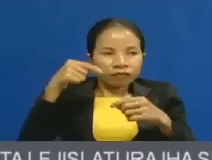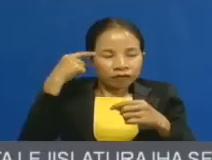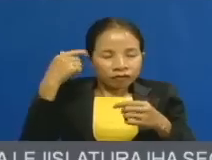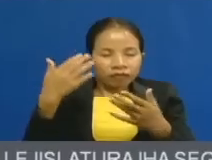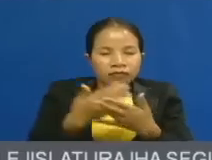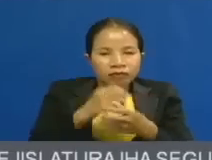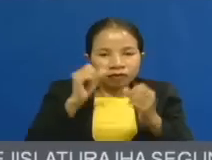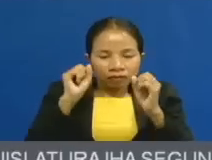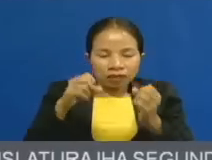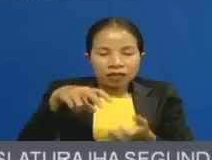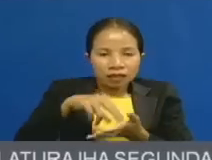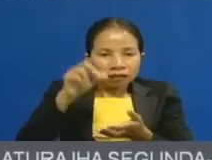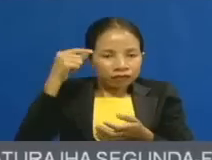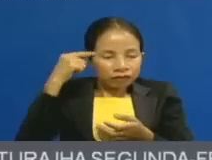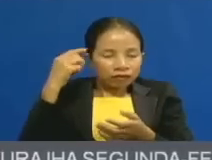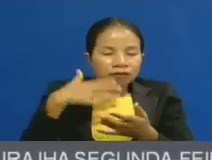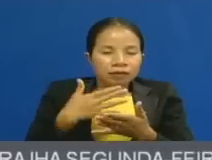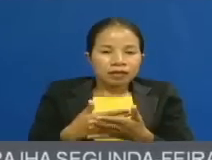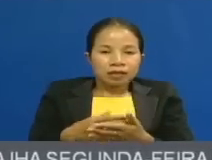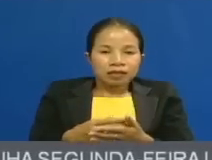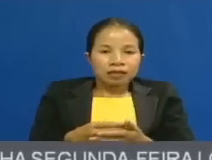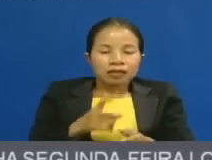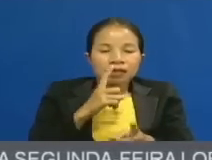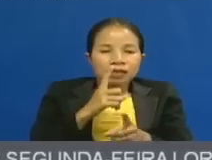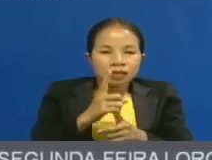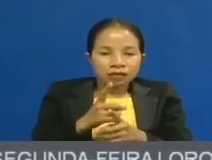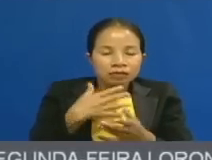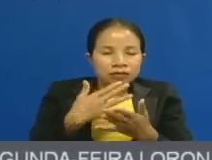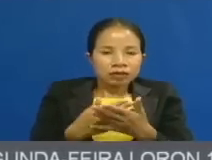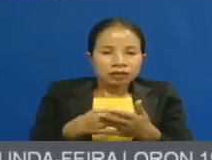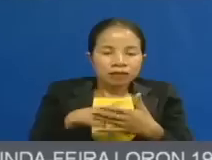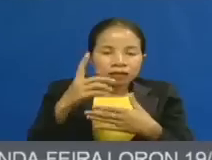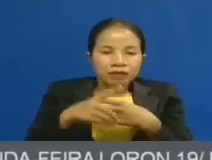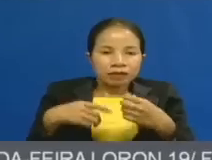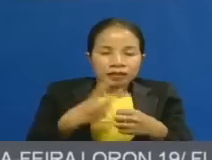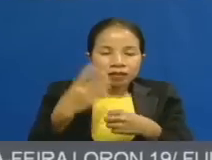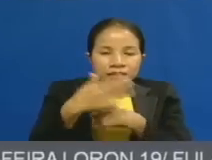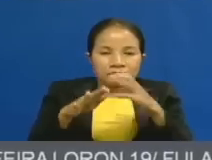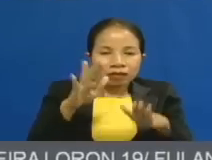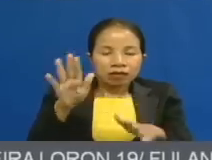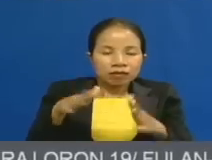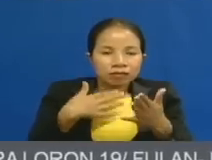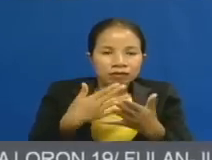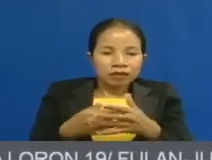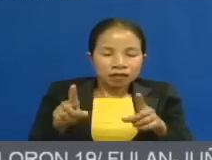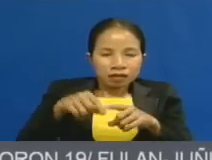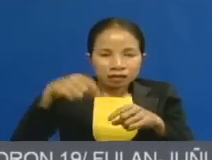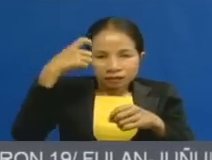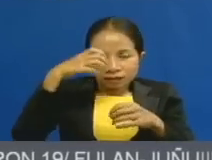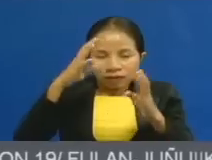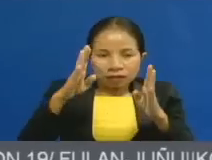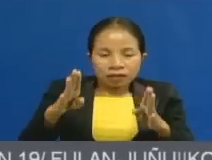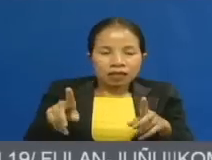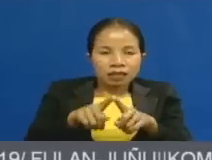nebele hari governor nebele mak dia no efisiente no nomos pele desenvolve itu nerain lah hari aku hanesan akademiku